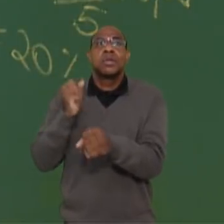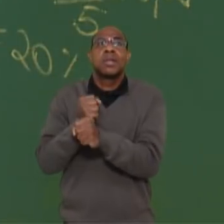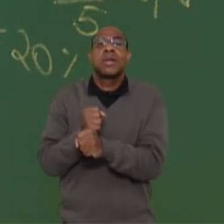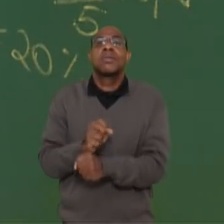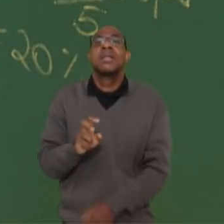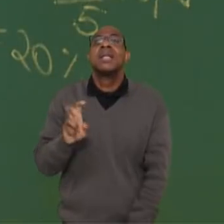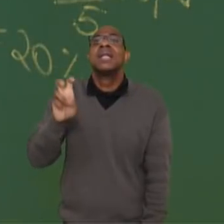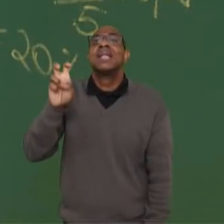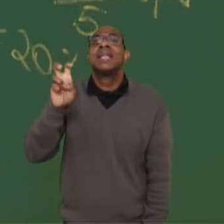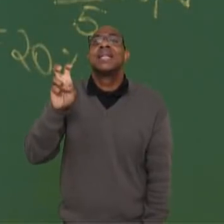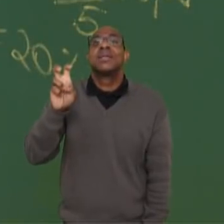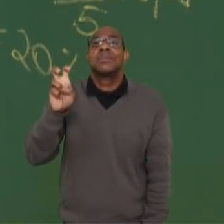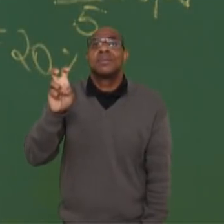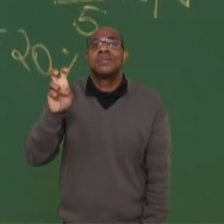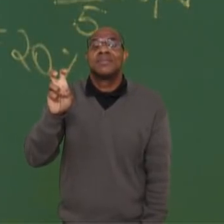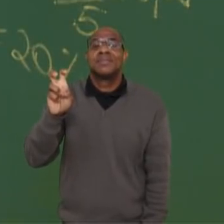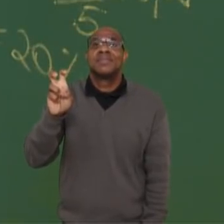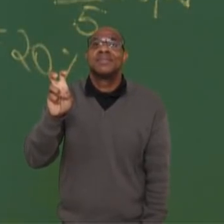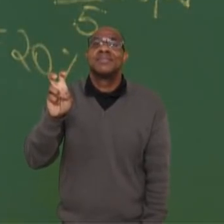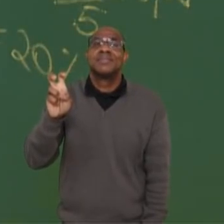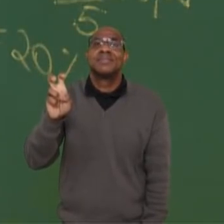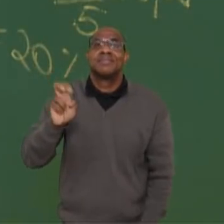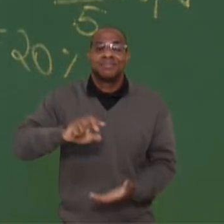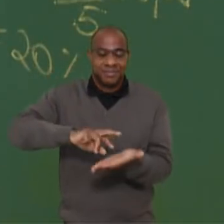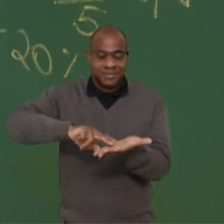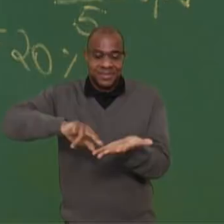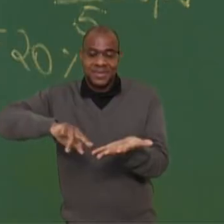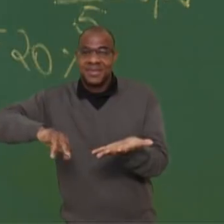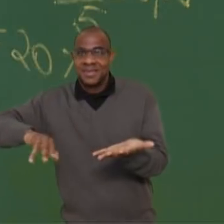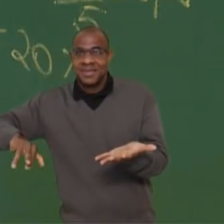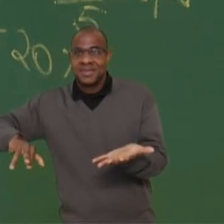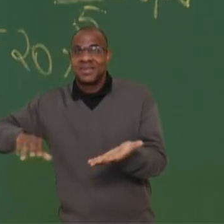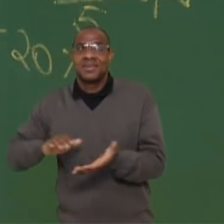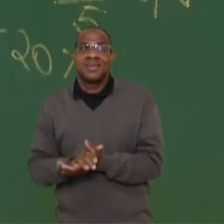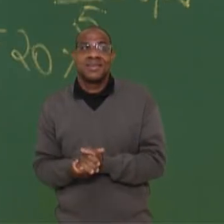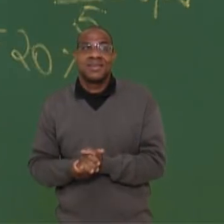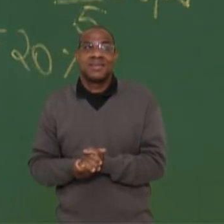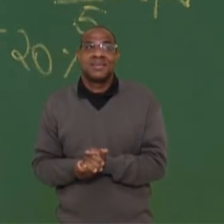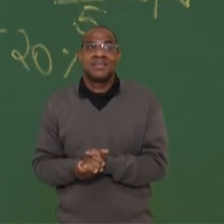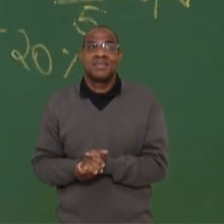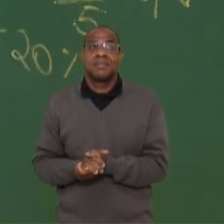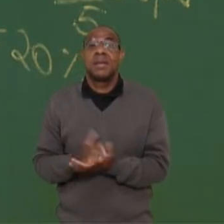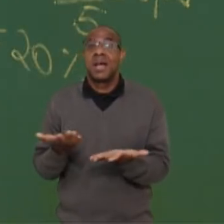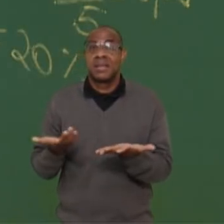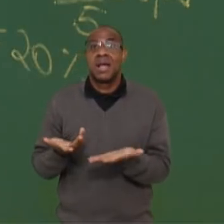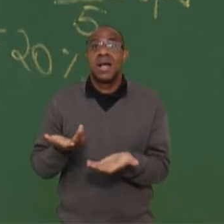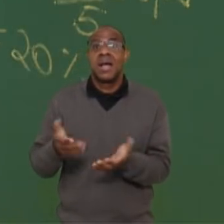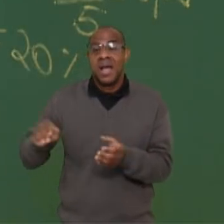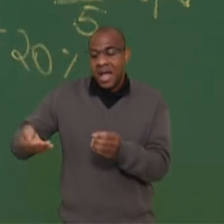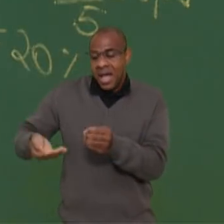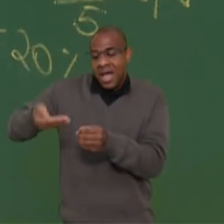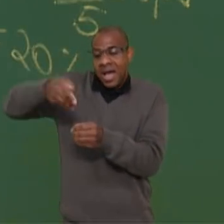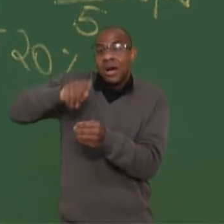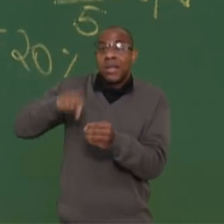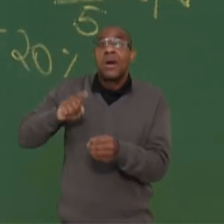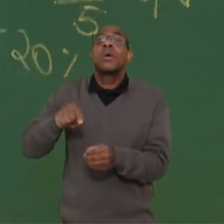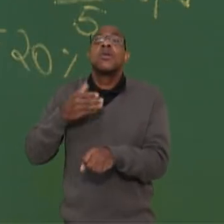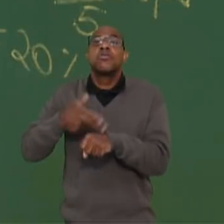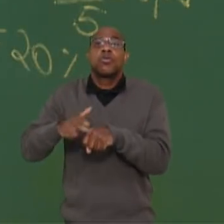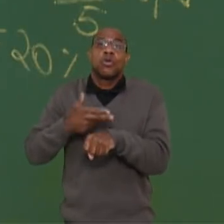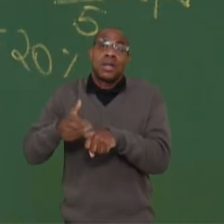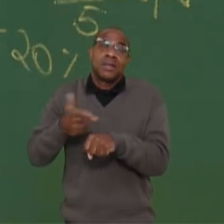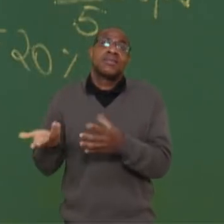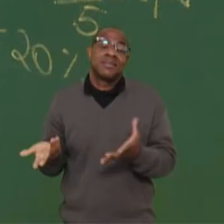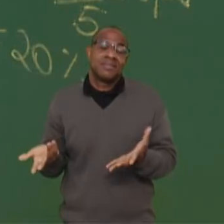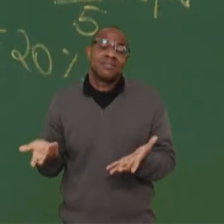sabores. Tá? A massa não vai interferir na escolha da calda. A calda tem que ser de chocolate. Então é uma calda para 5 sabores